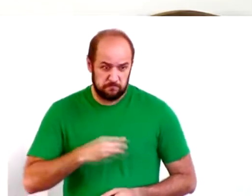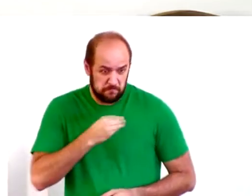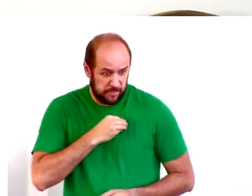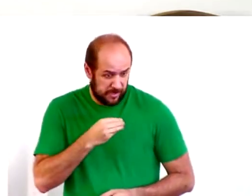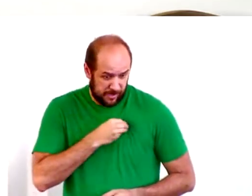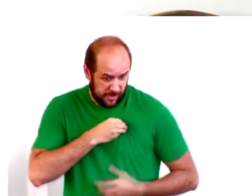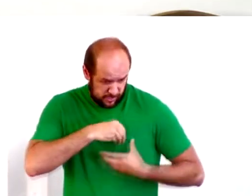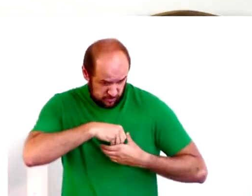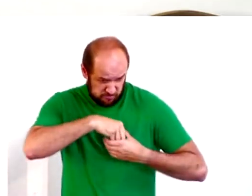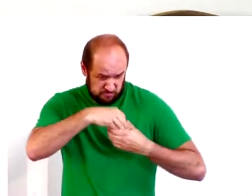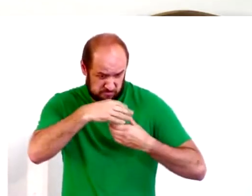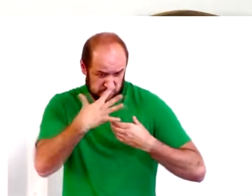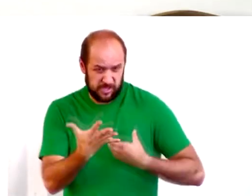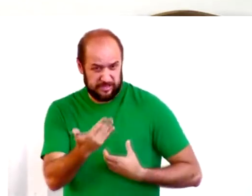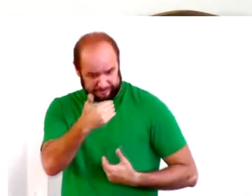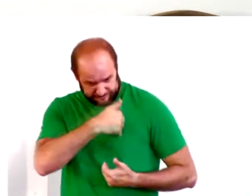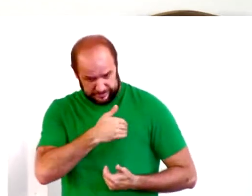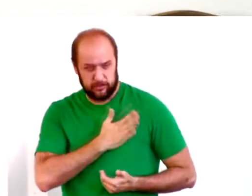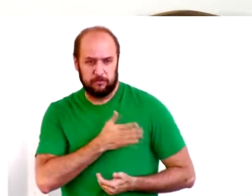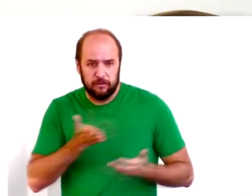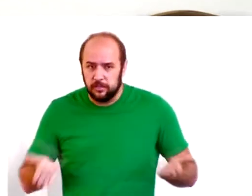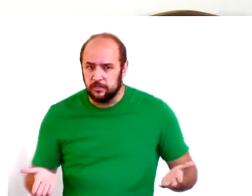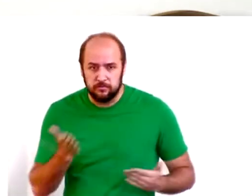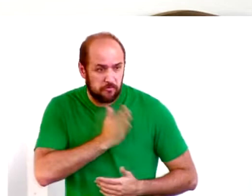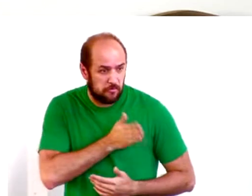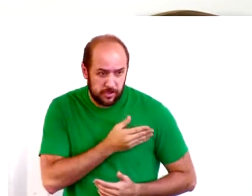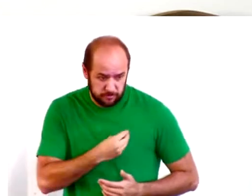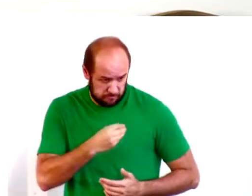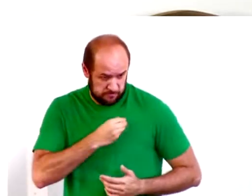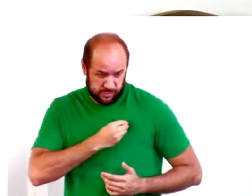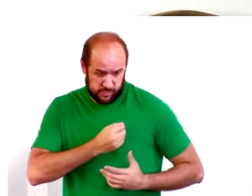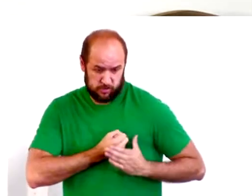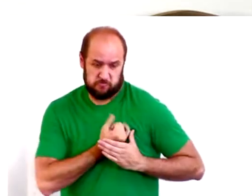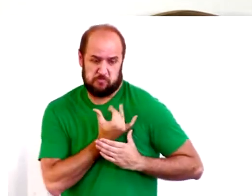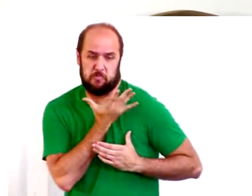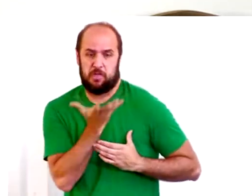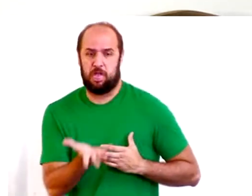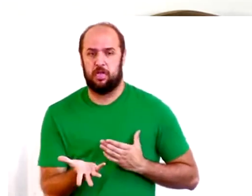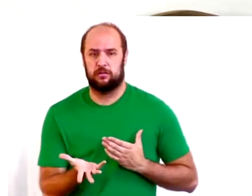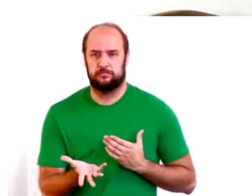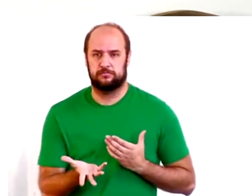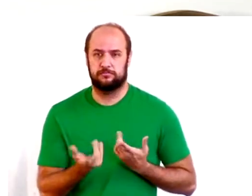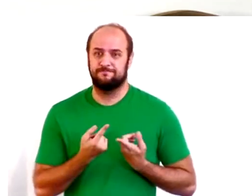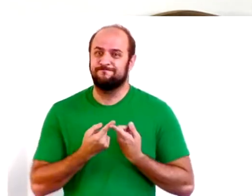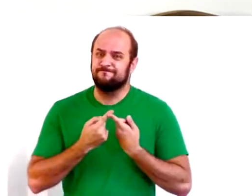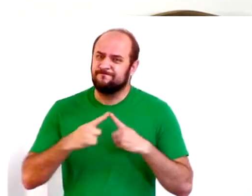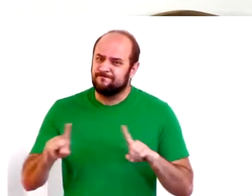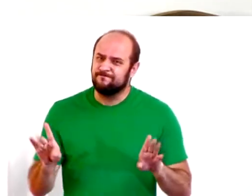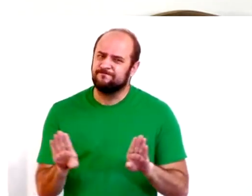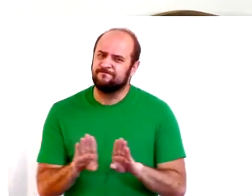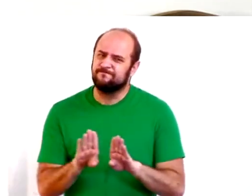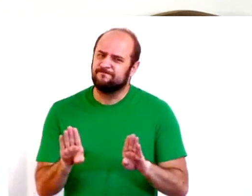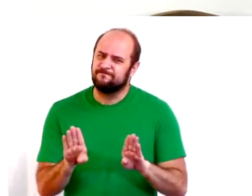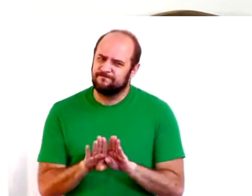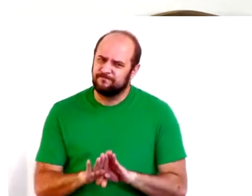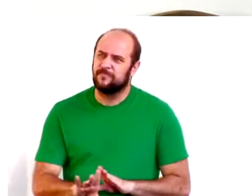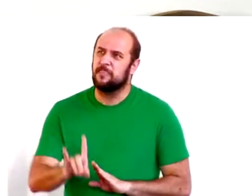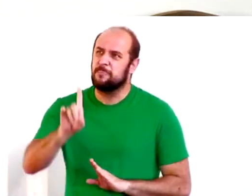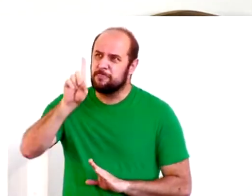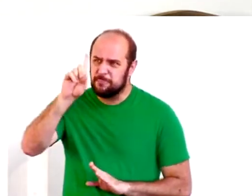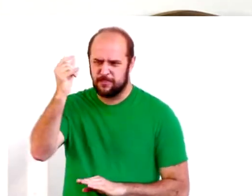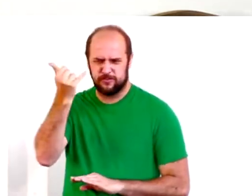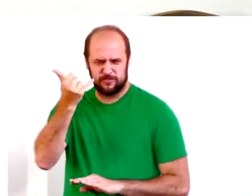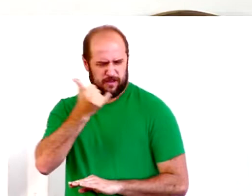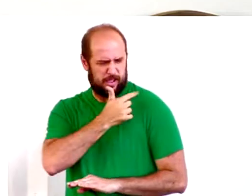é clara, ela está no coração mesmo, o coração produz. Mas também Tiago diz que existe uma palavra, a palavra de Deus,